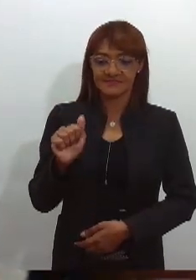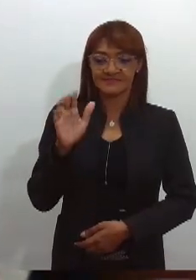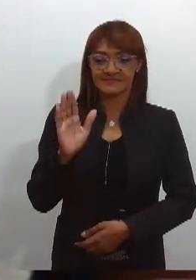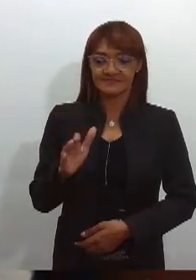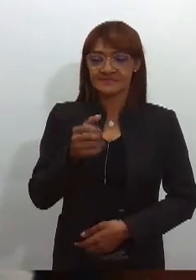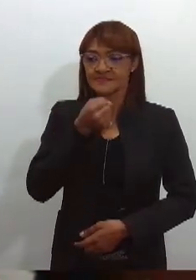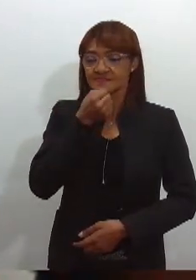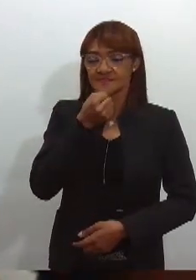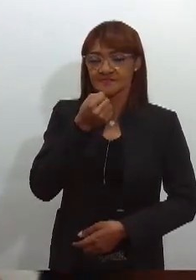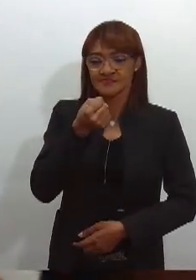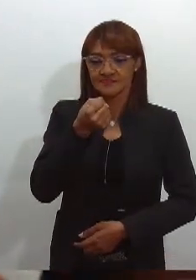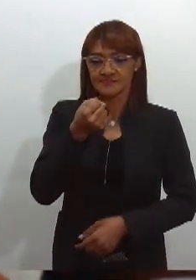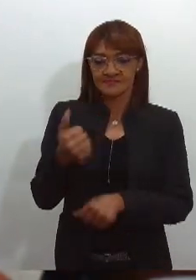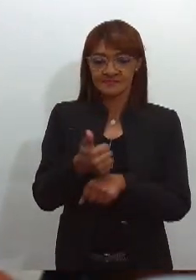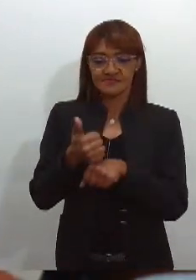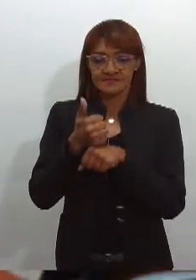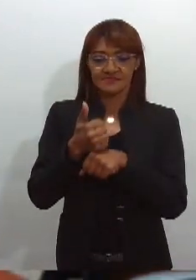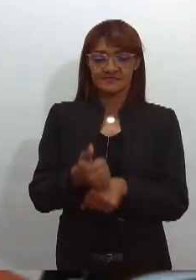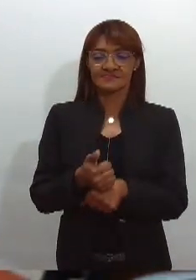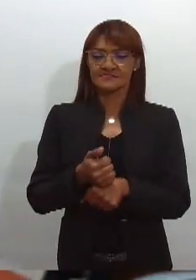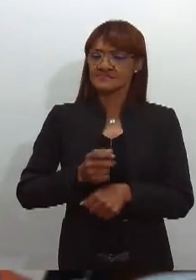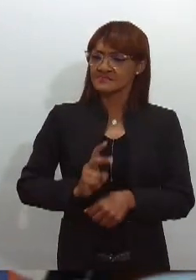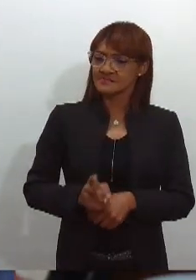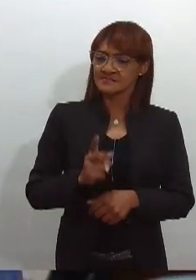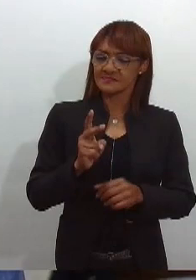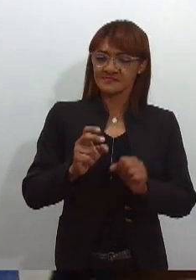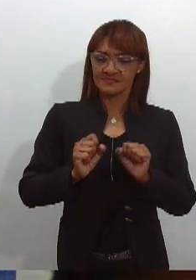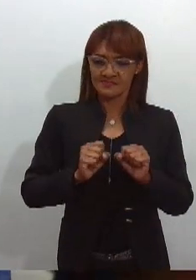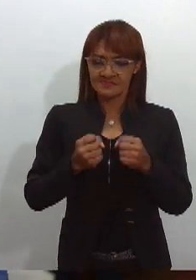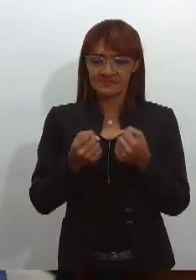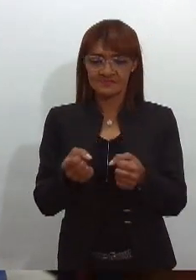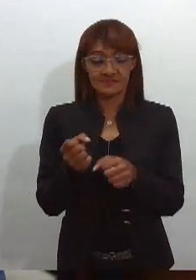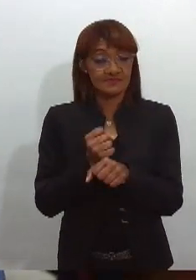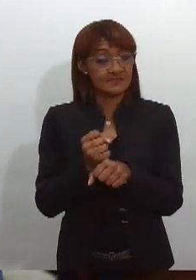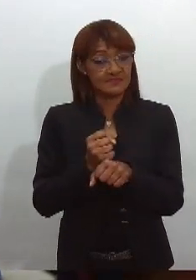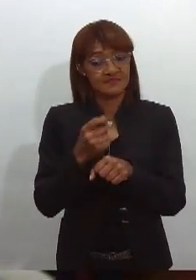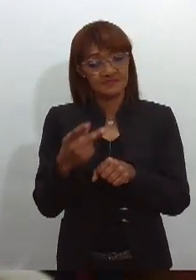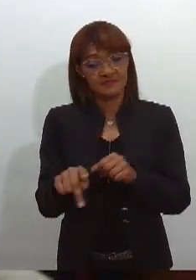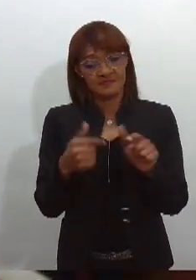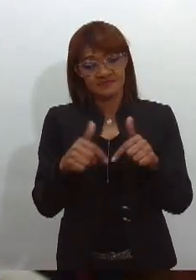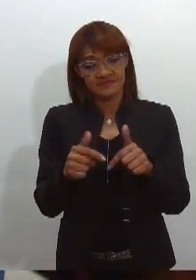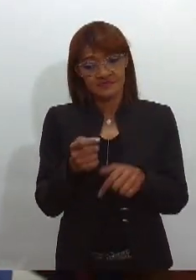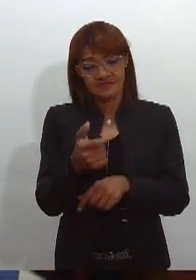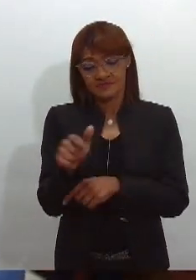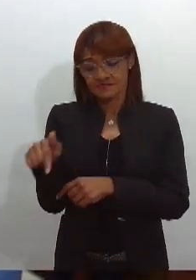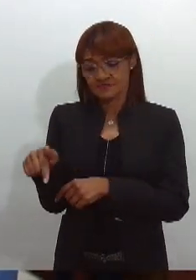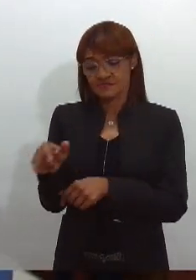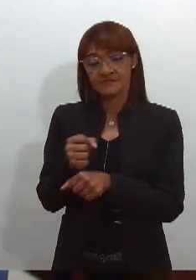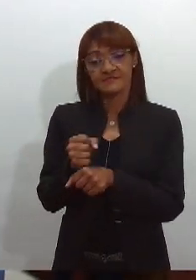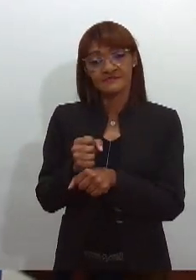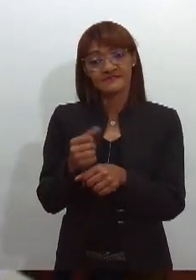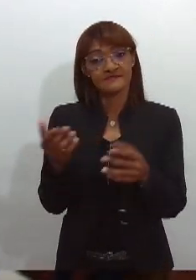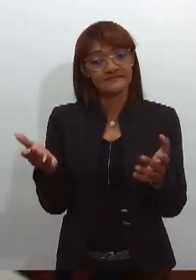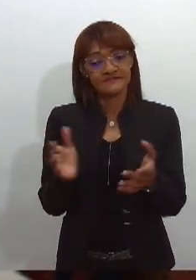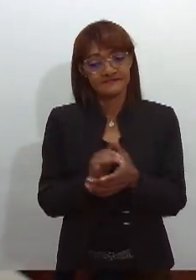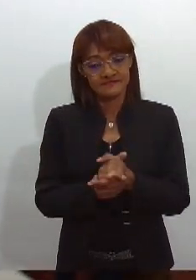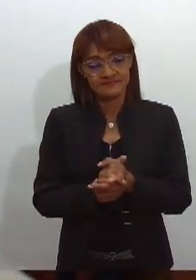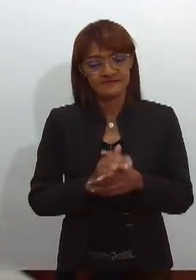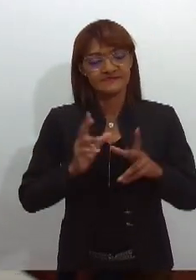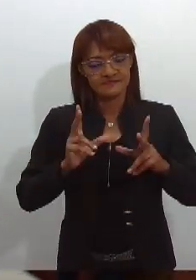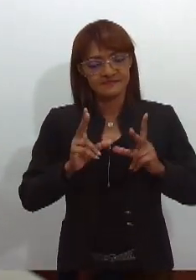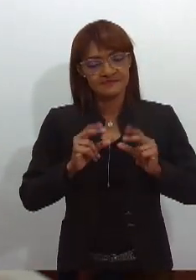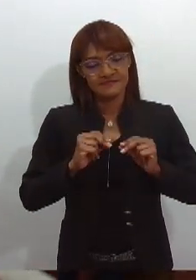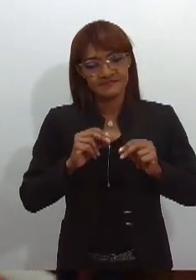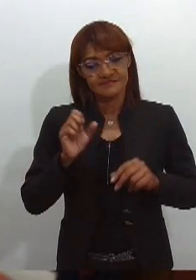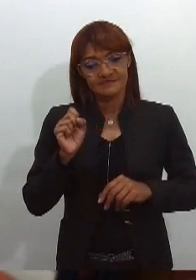dá sua contribuição à Alés já há alguns anos, né? Quase 7 anos. Então todas merecem, de fato, ser